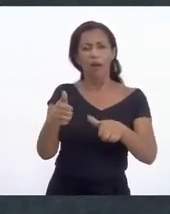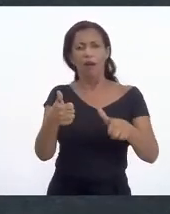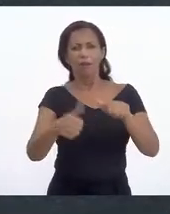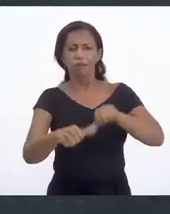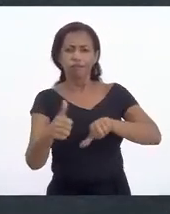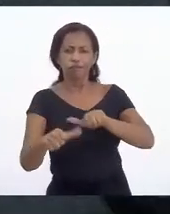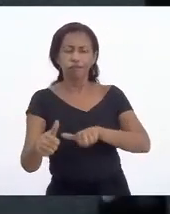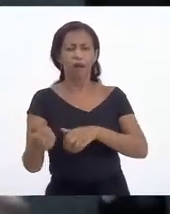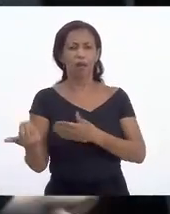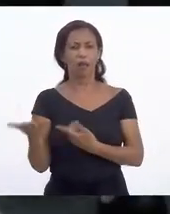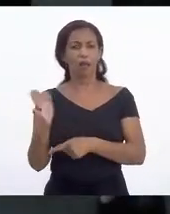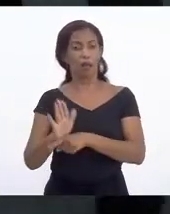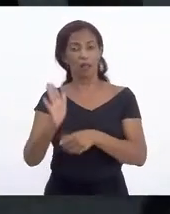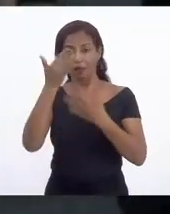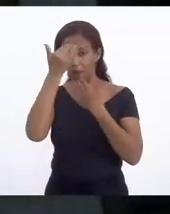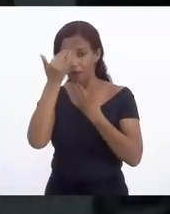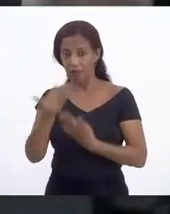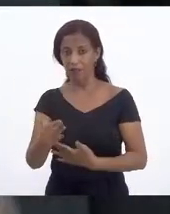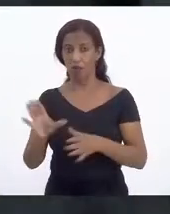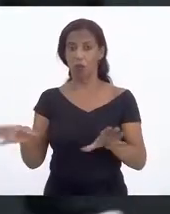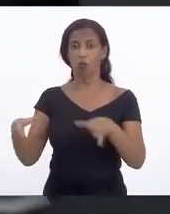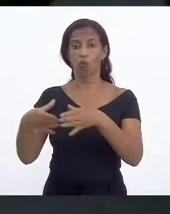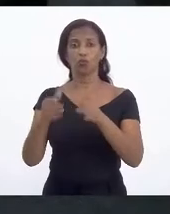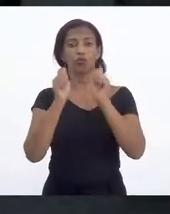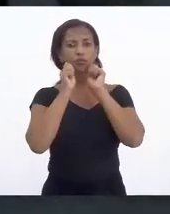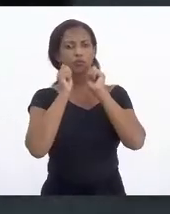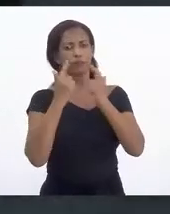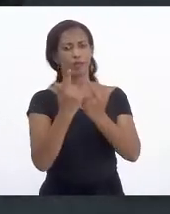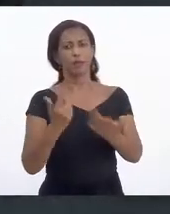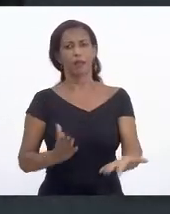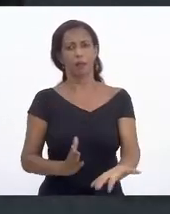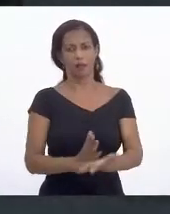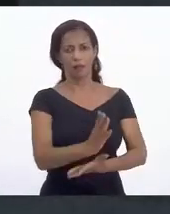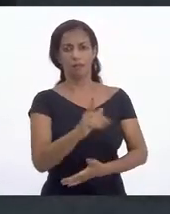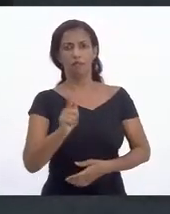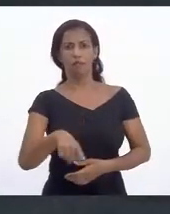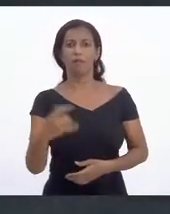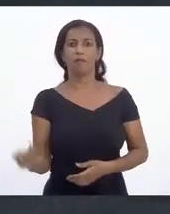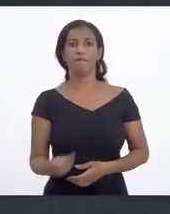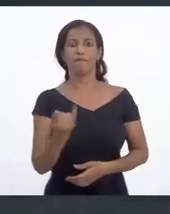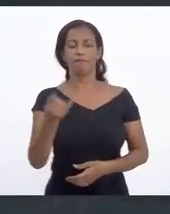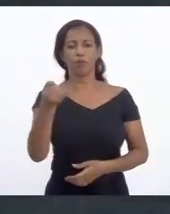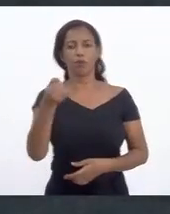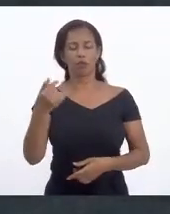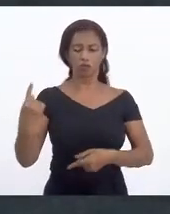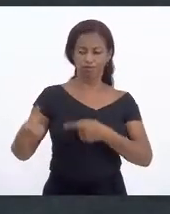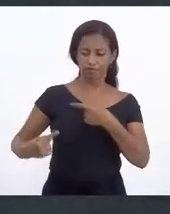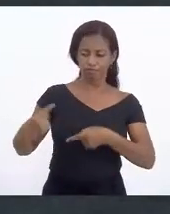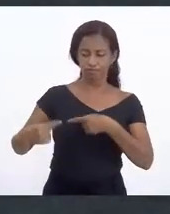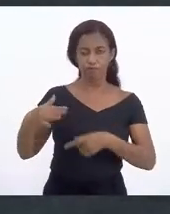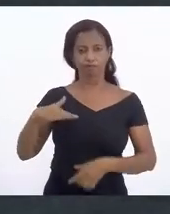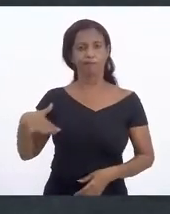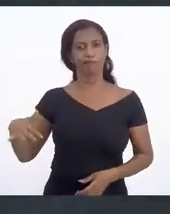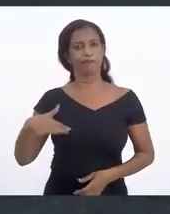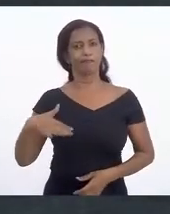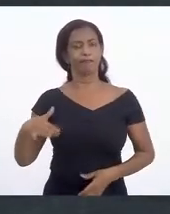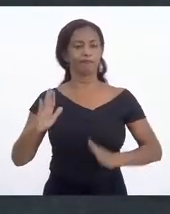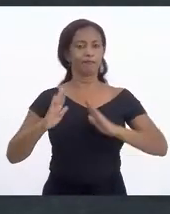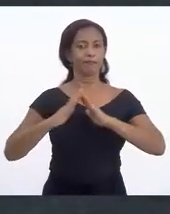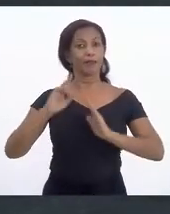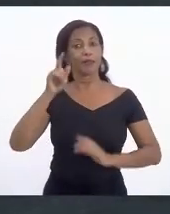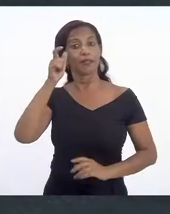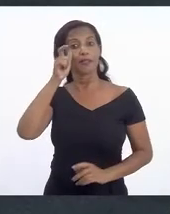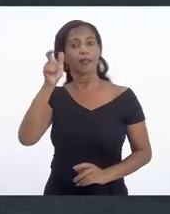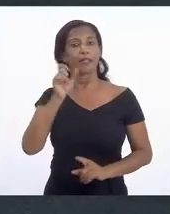aqui o registro de agradecimento e ao conjunto da Assembleia pela aprovação desse importante projeto no campo das políticas de habitação de